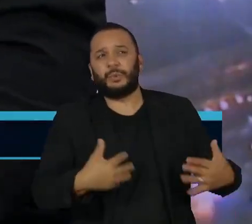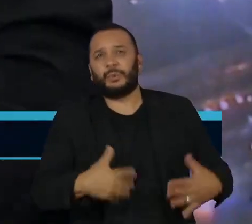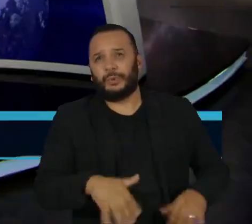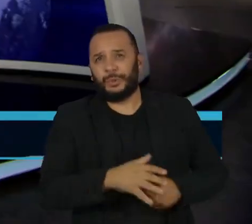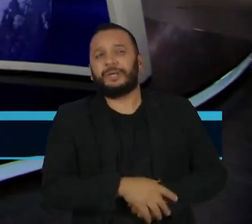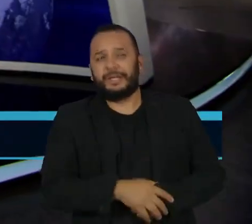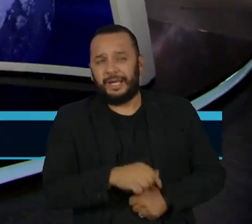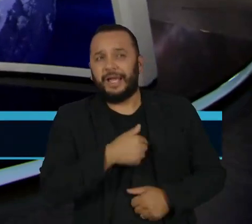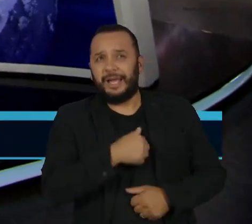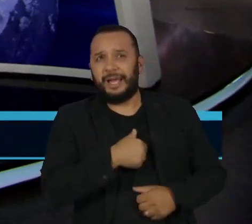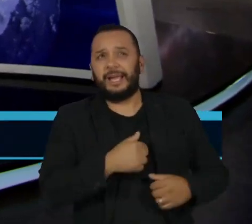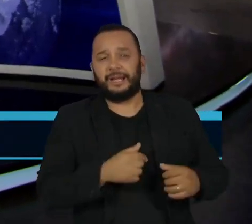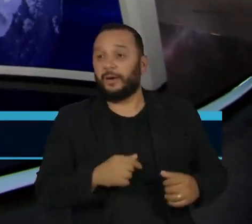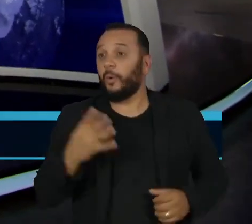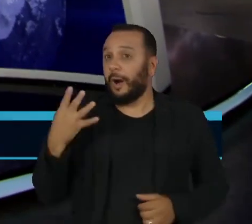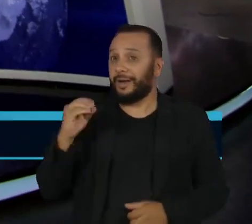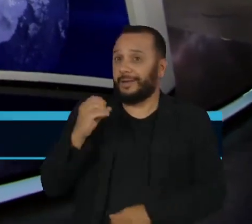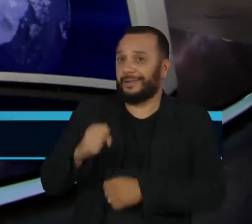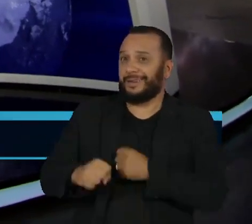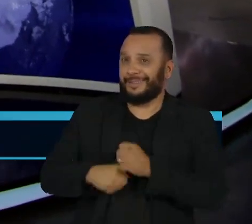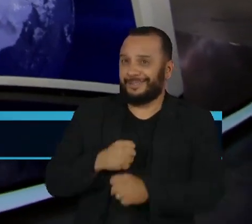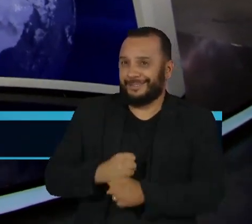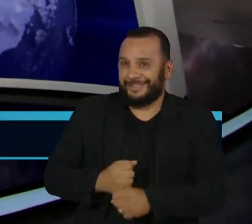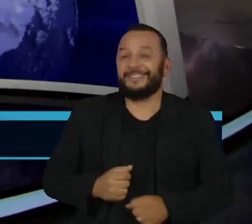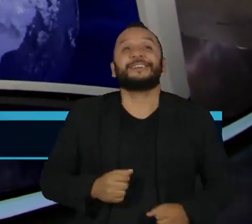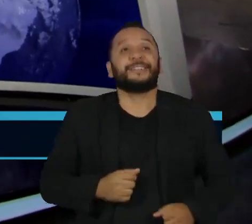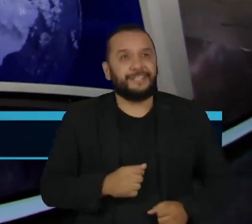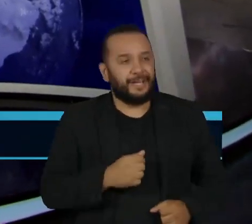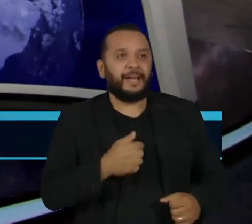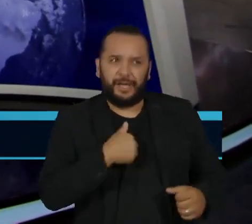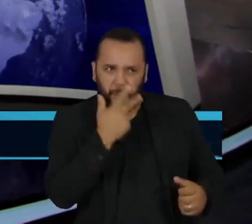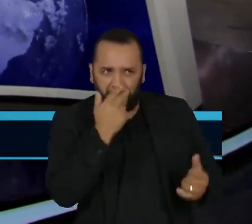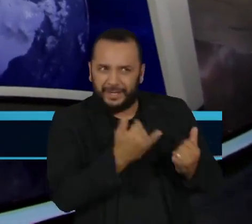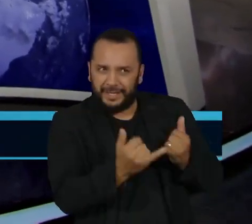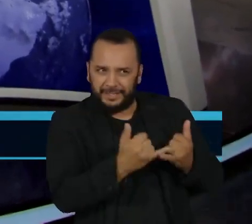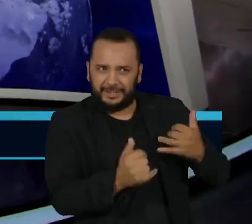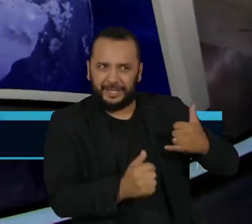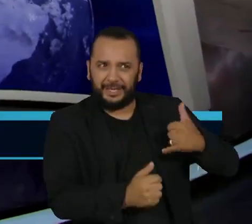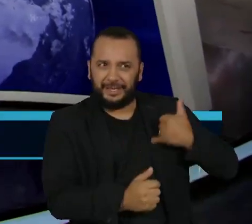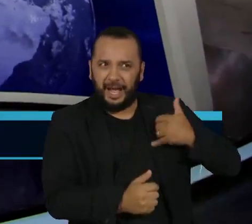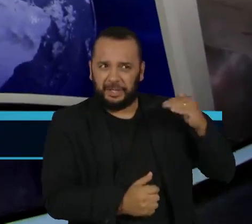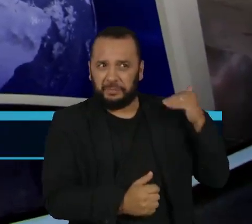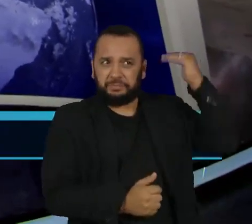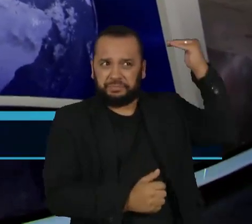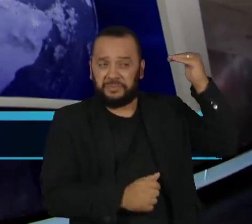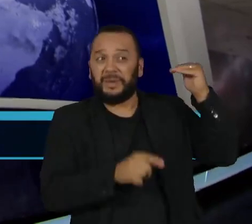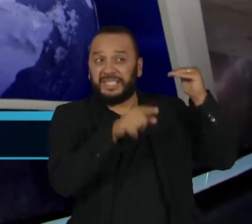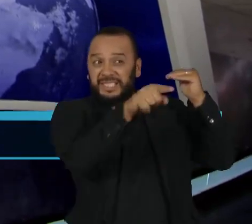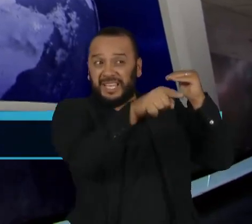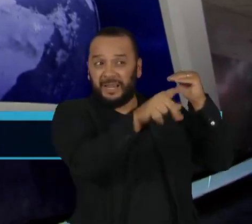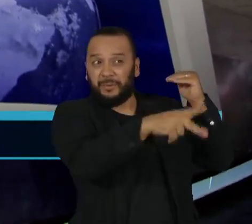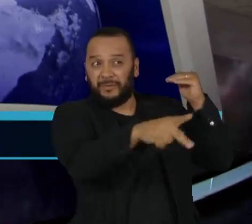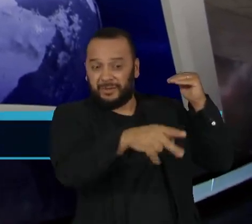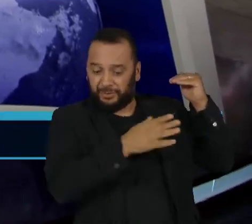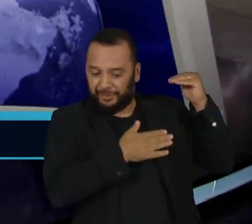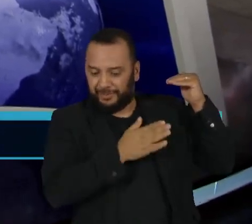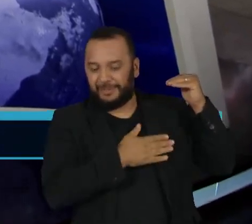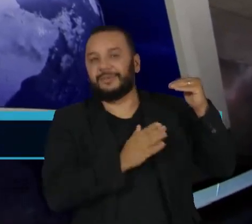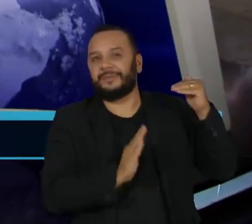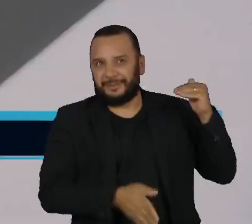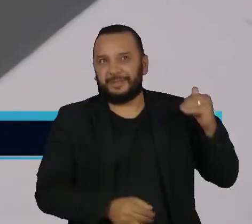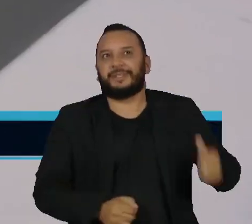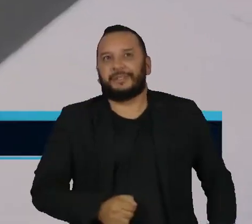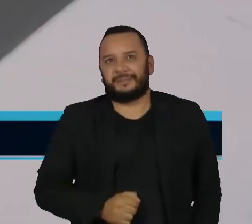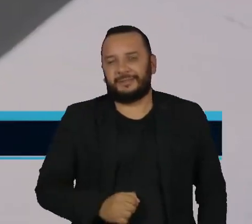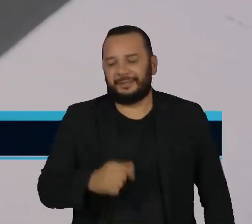ele. Você está entregando a idade. Ele já revelou que você... Eu pareço mais velho que ele, mas ele foi meu professor. Faz 40 anos. Mas não, eu concordo, não